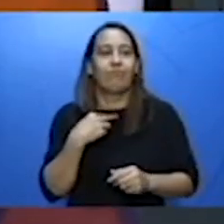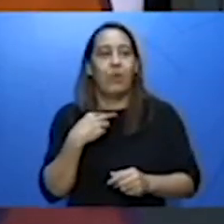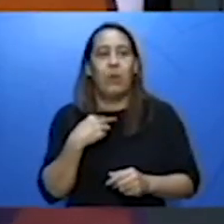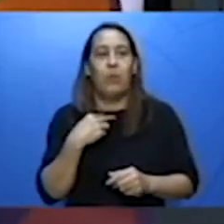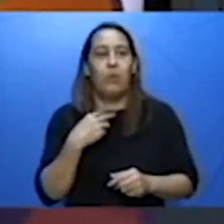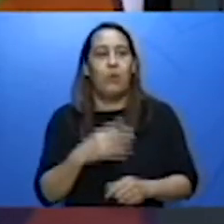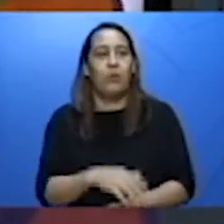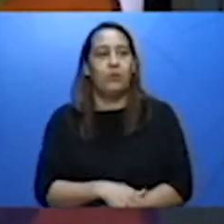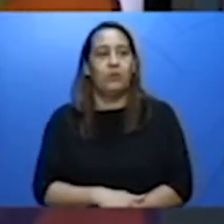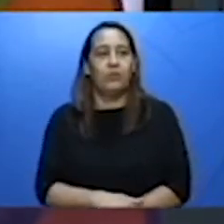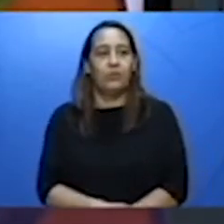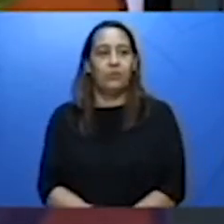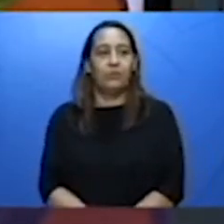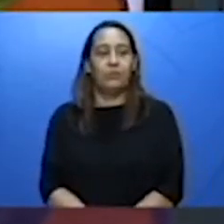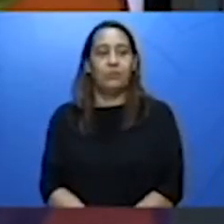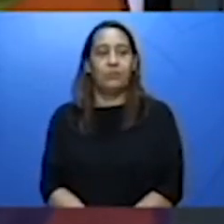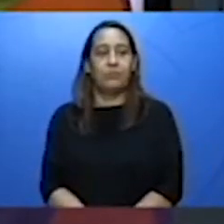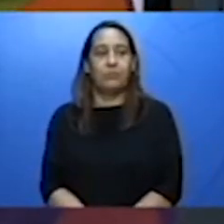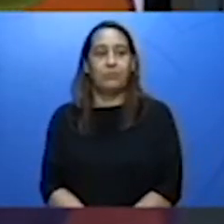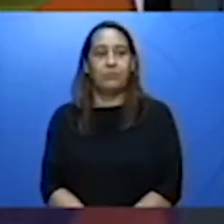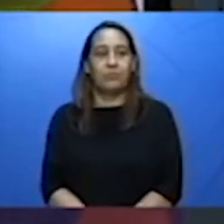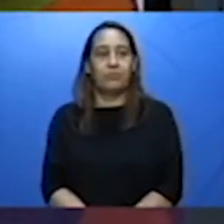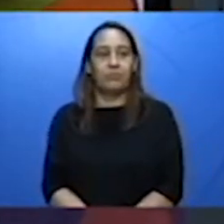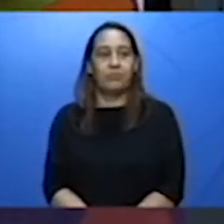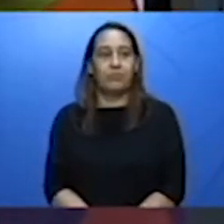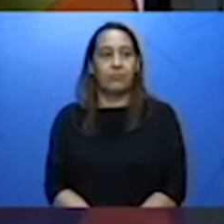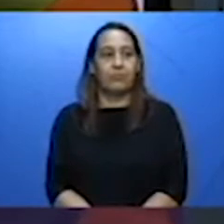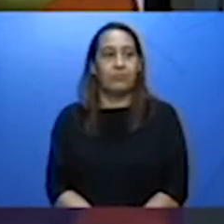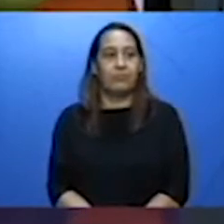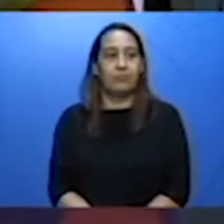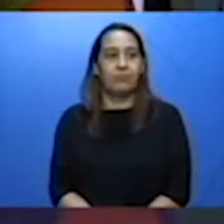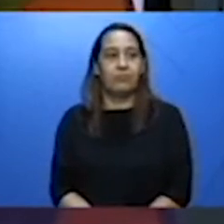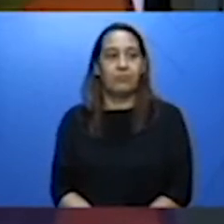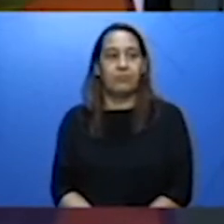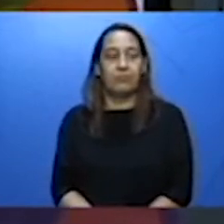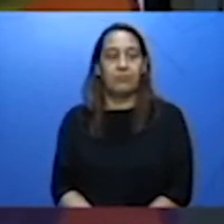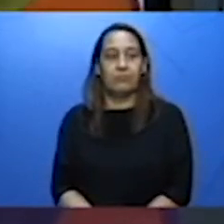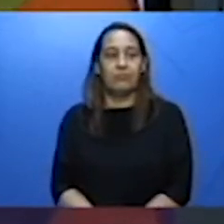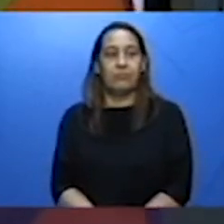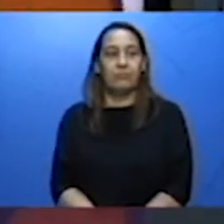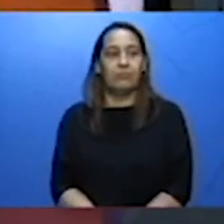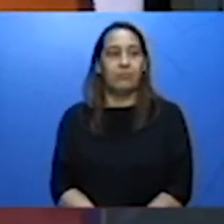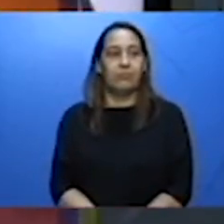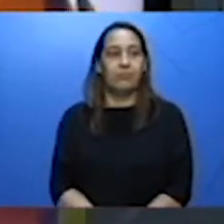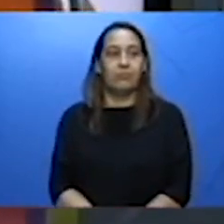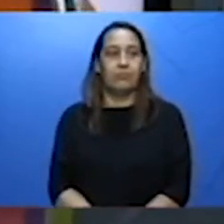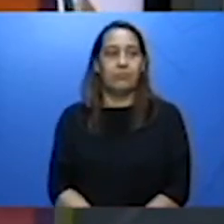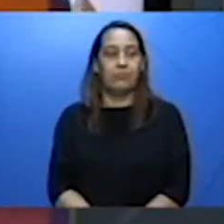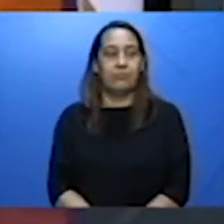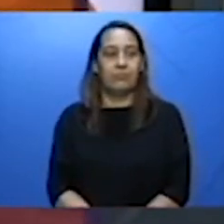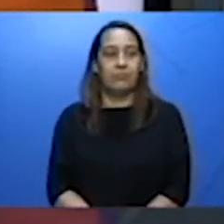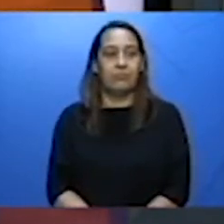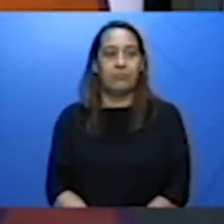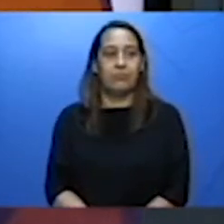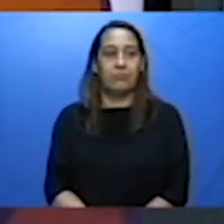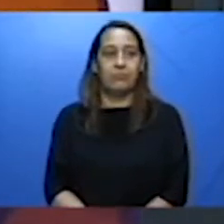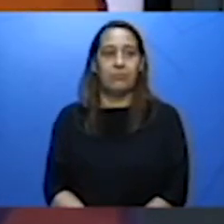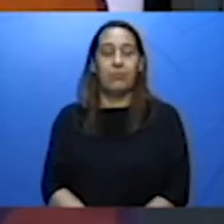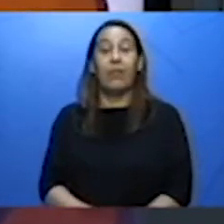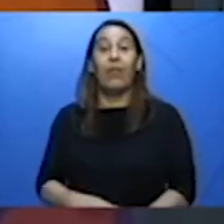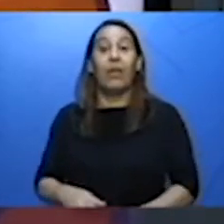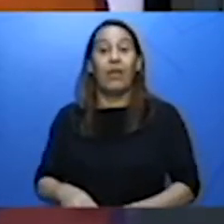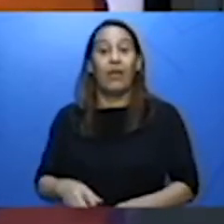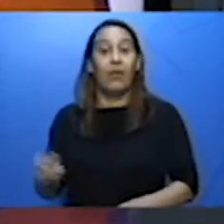responder: depende. Quanto é que você vale? Aí ele fala: ah,